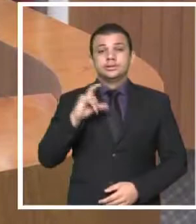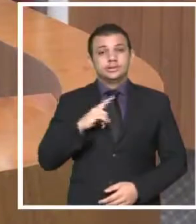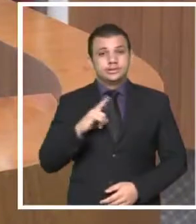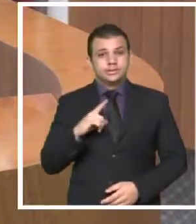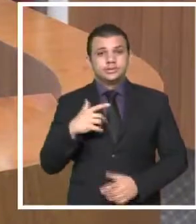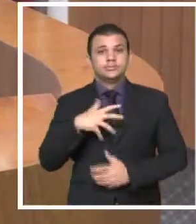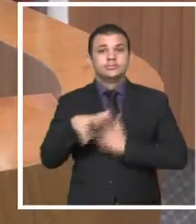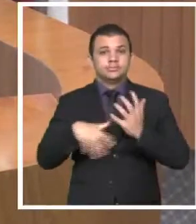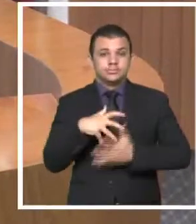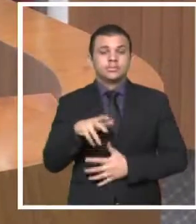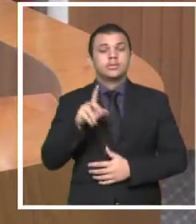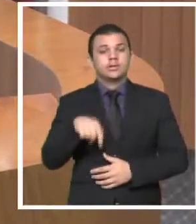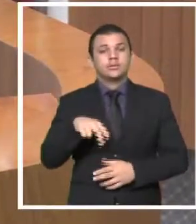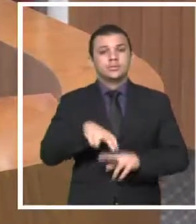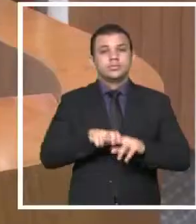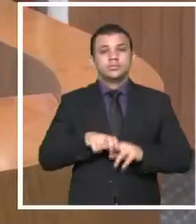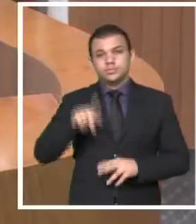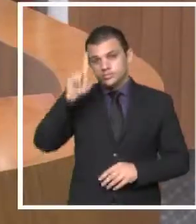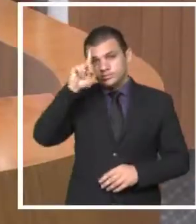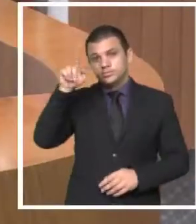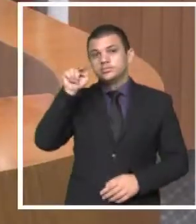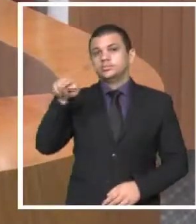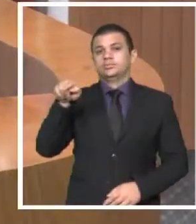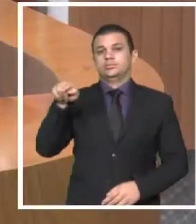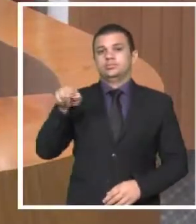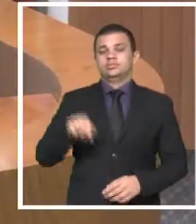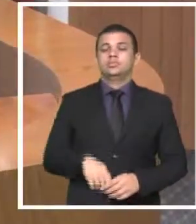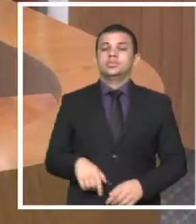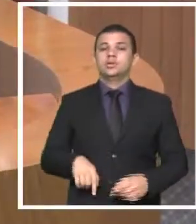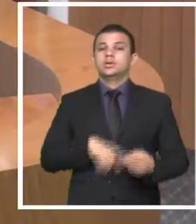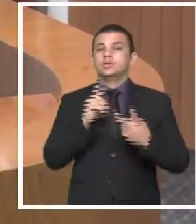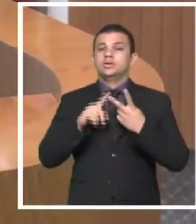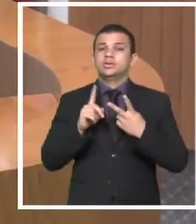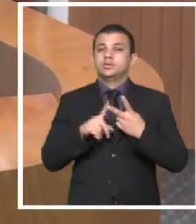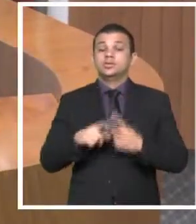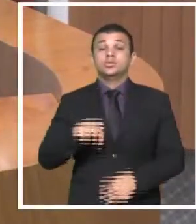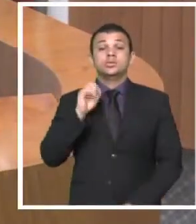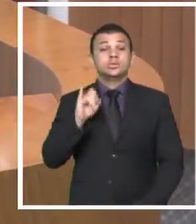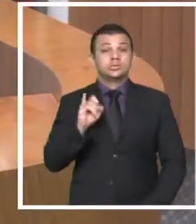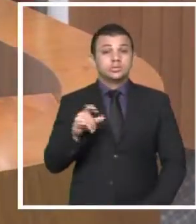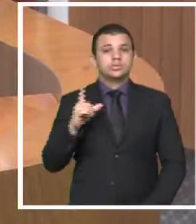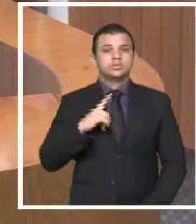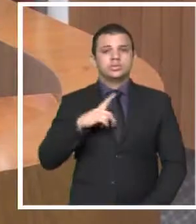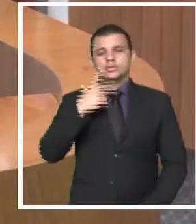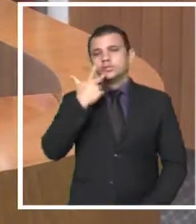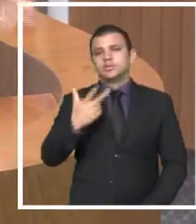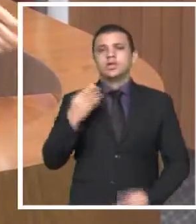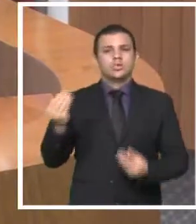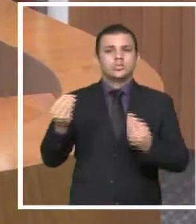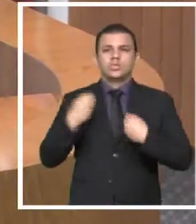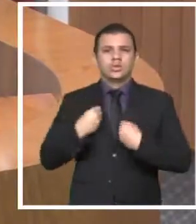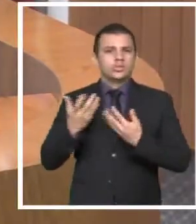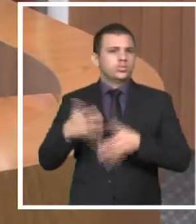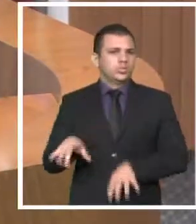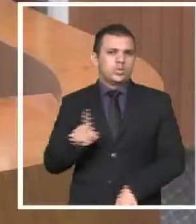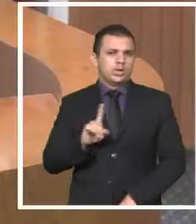criado por quem é gestor. Segundo, se está negando, algum mistério tem.